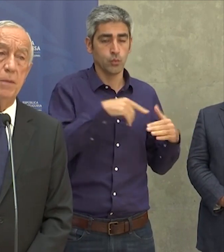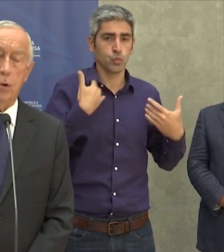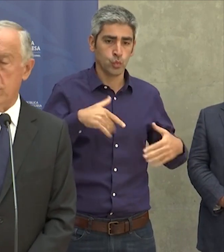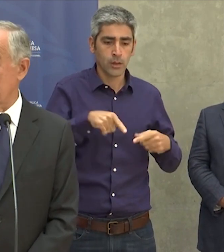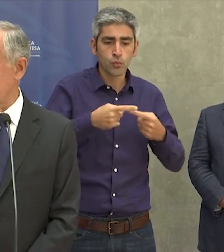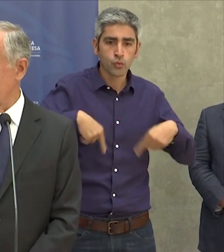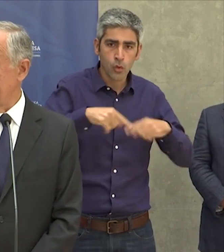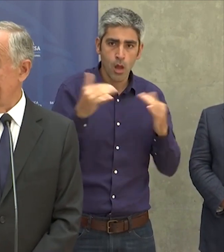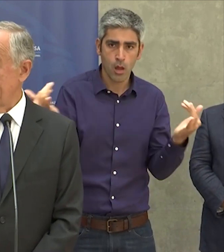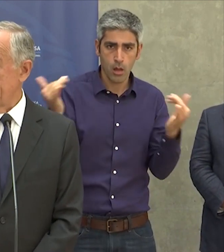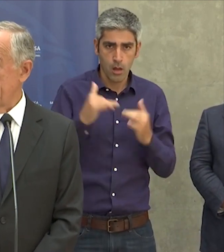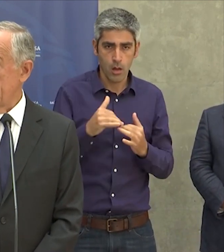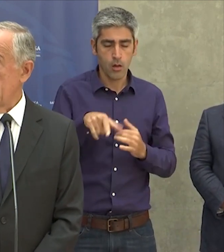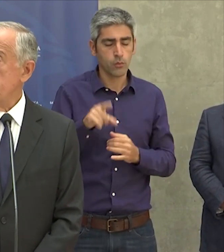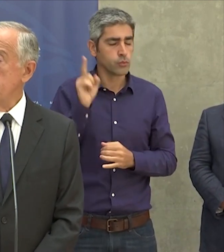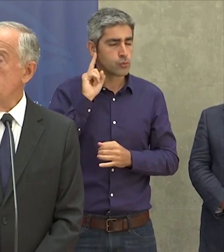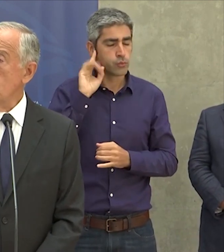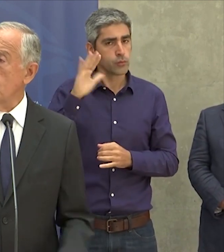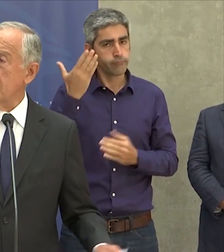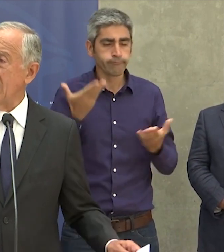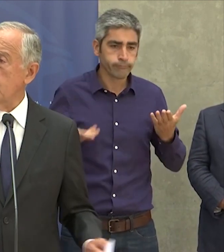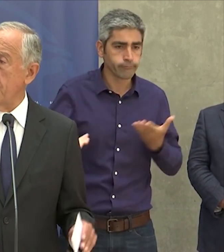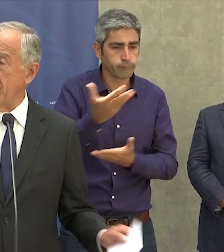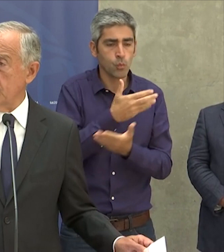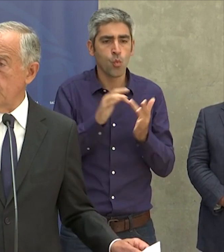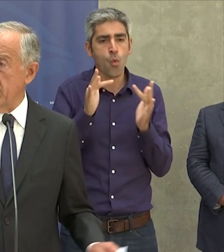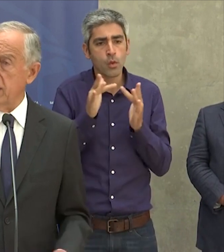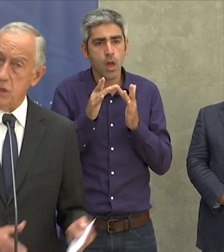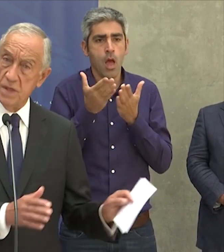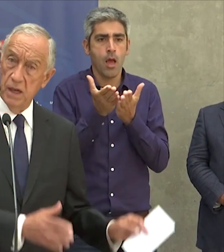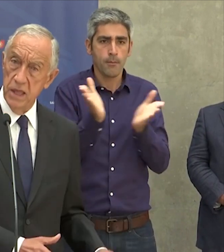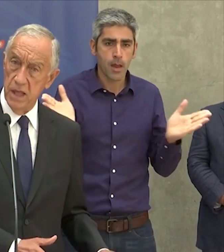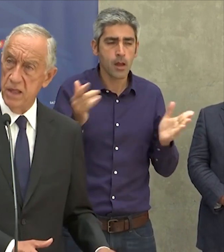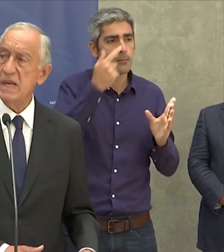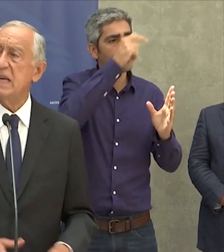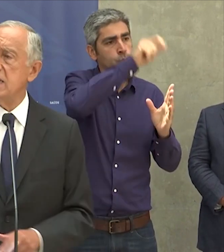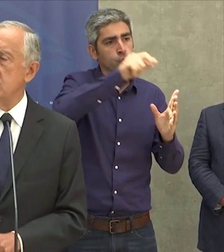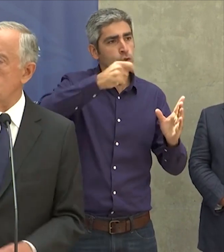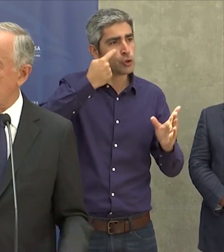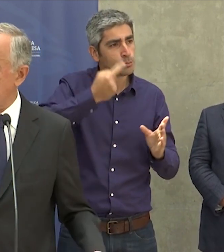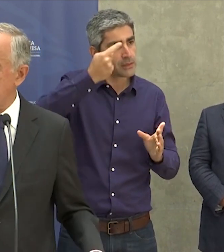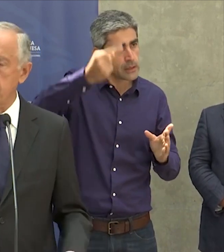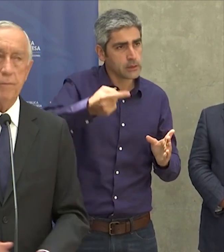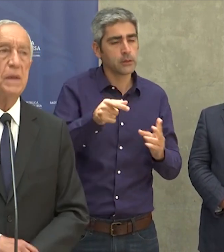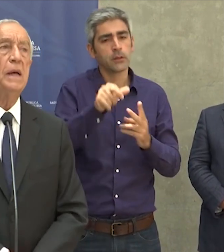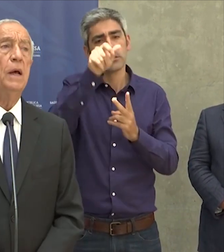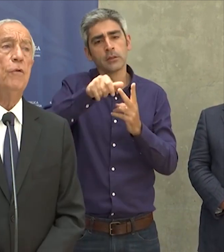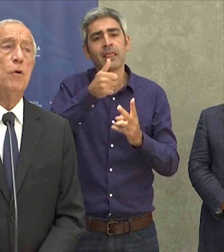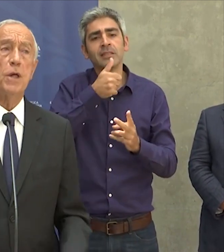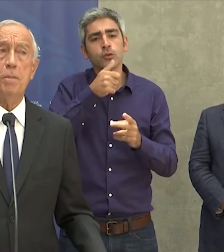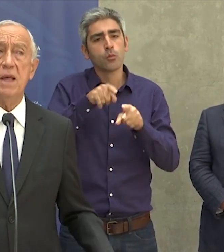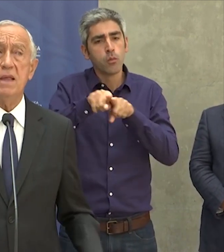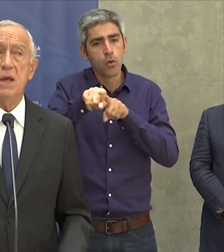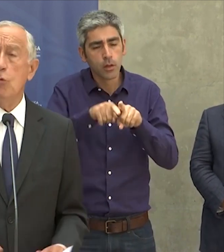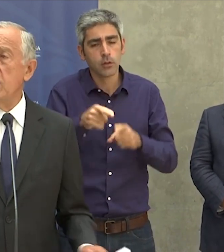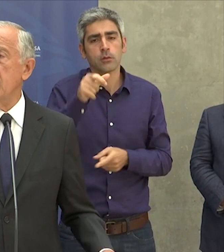sessões epidemiológicas. Permitiu um contacto aberto entre especialistas e decisores políticos. Foi